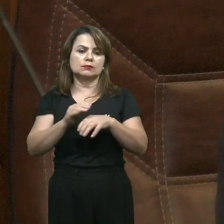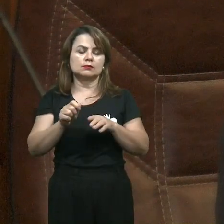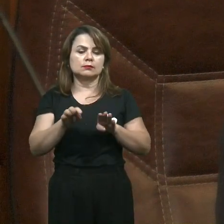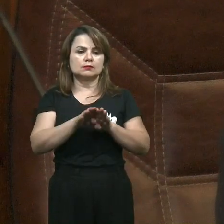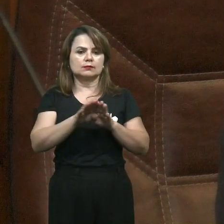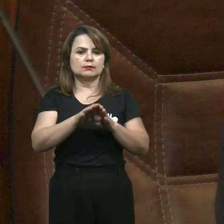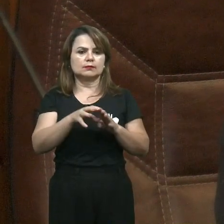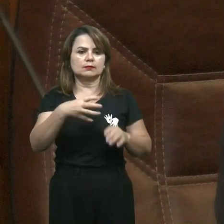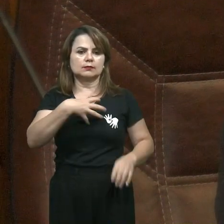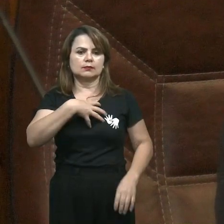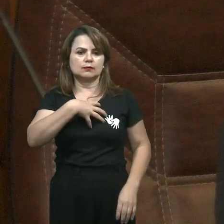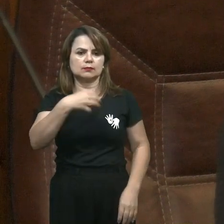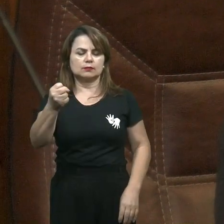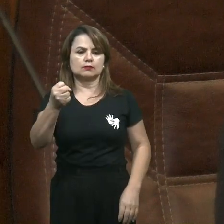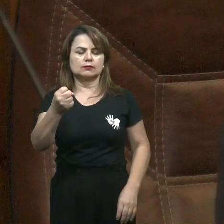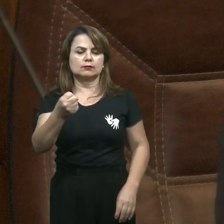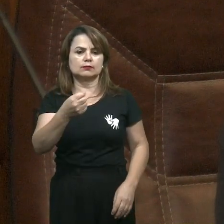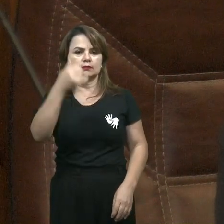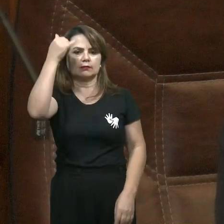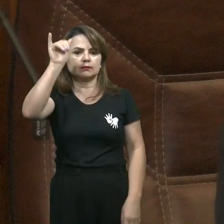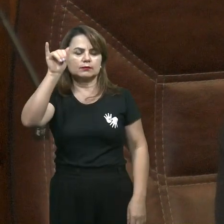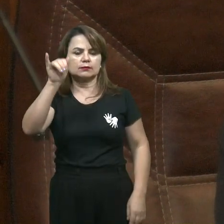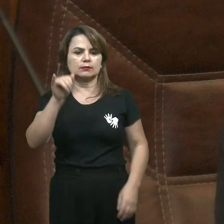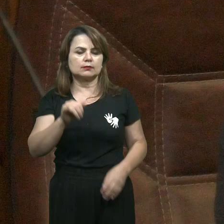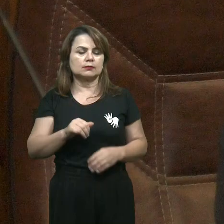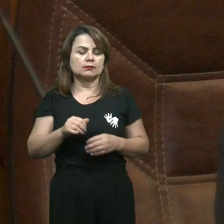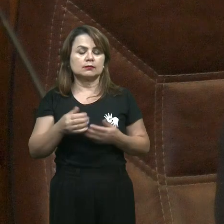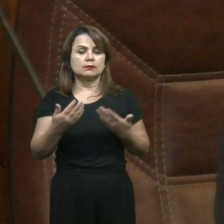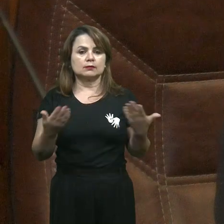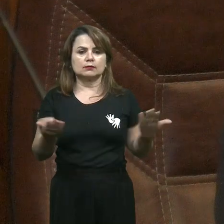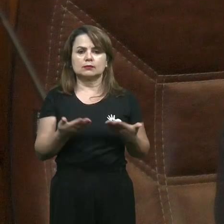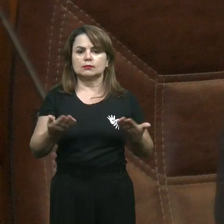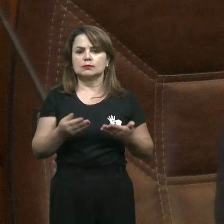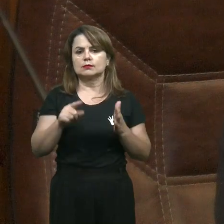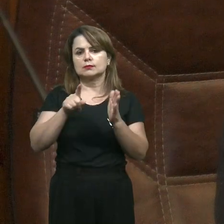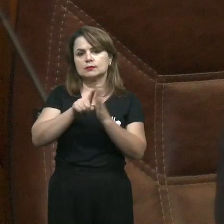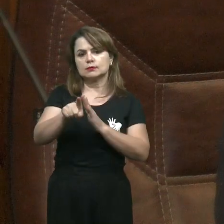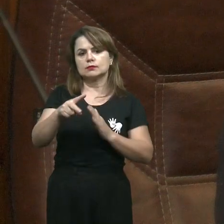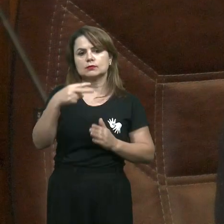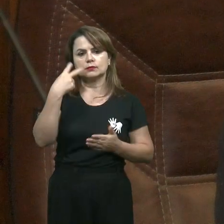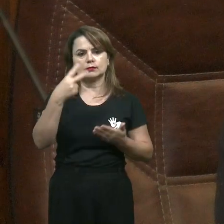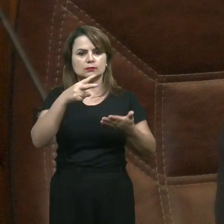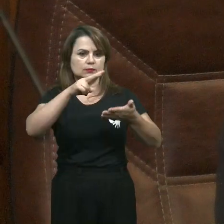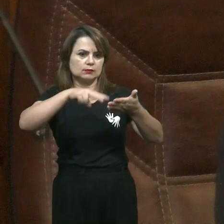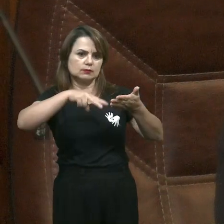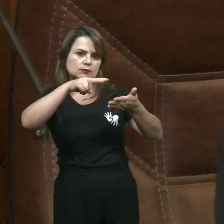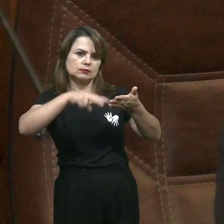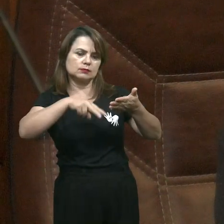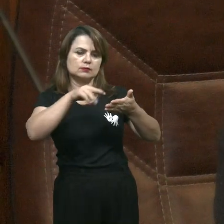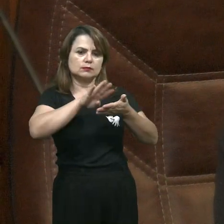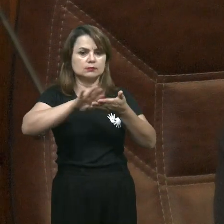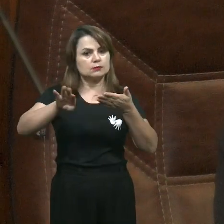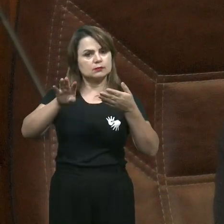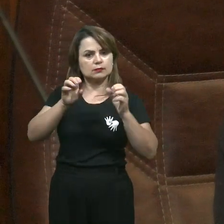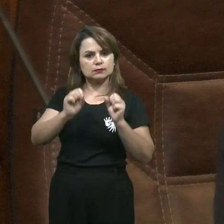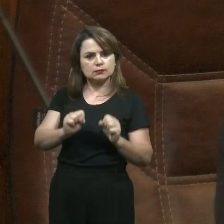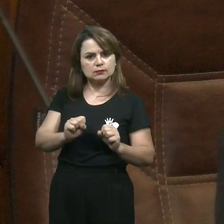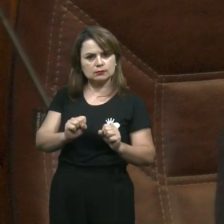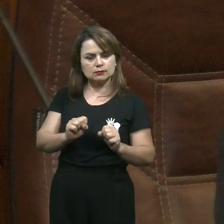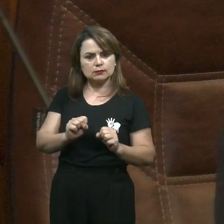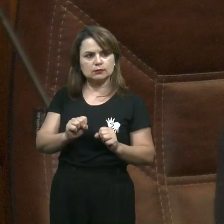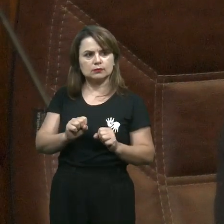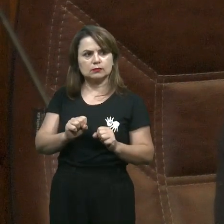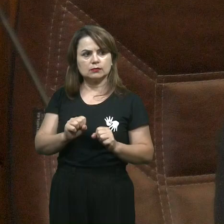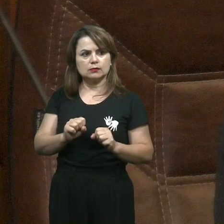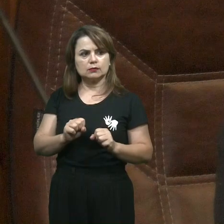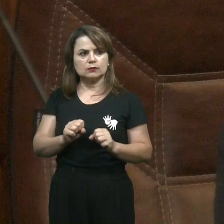suicídio, todos juntos pela valorização da vida. Neste momento, eu consulto os senhores vereadores e dispenso a leitura da ato da sessão ordinária do dia 16 de setembro de 2024.